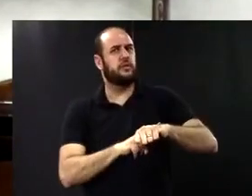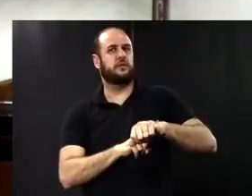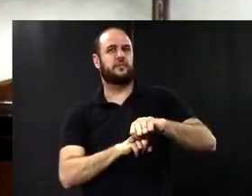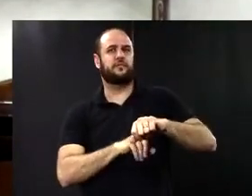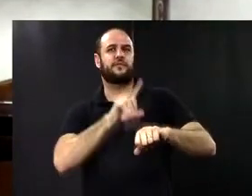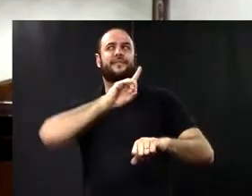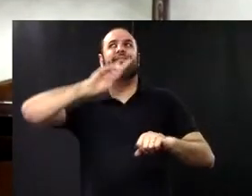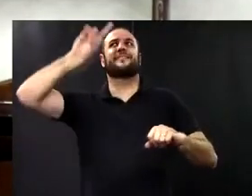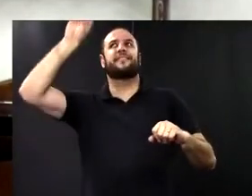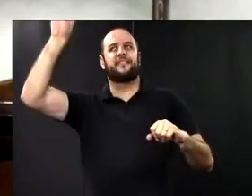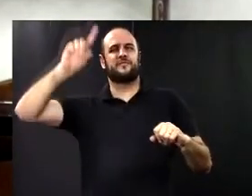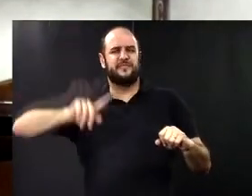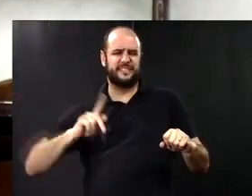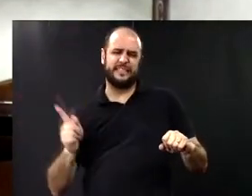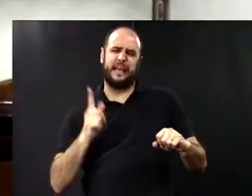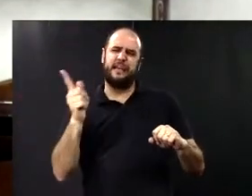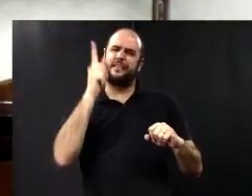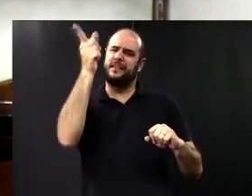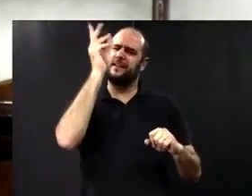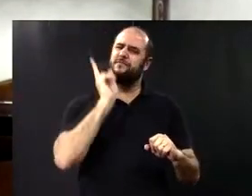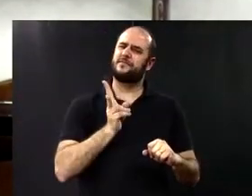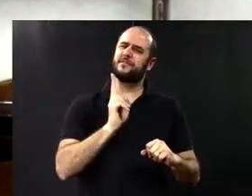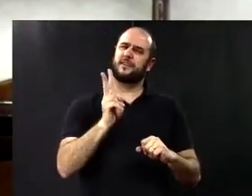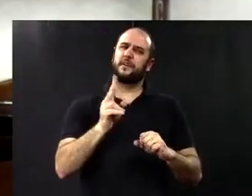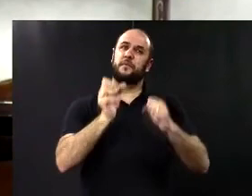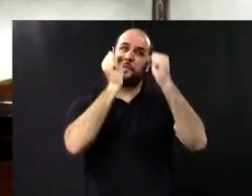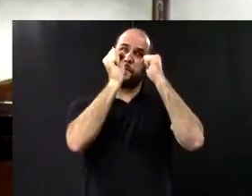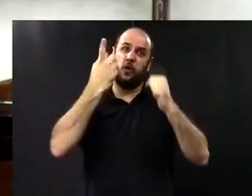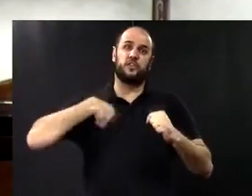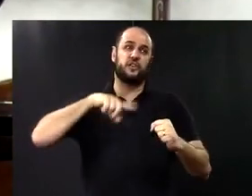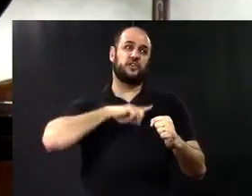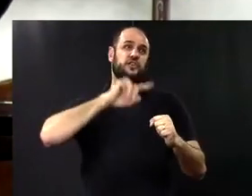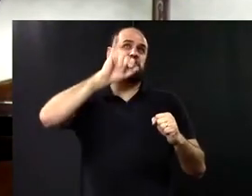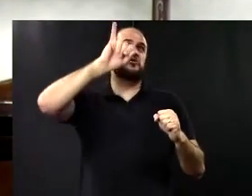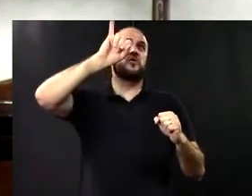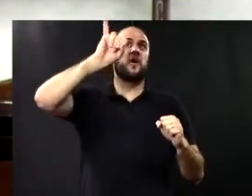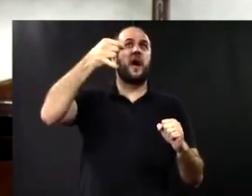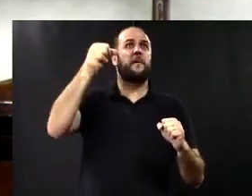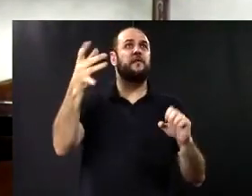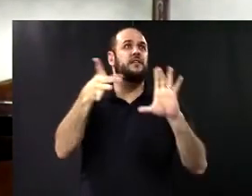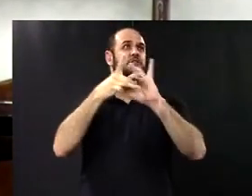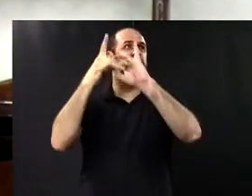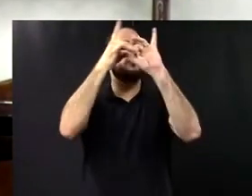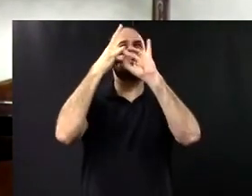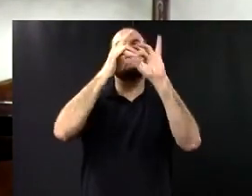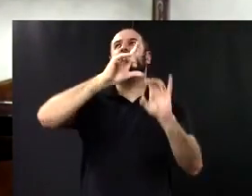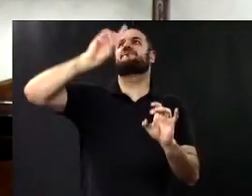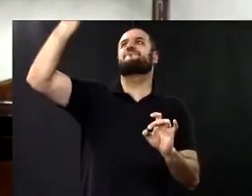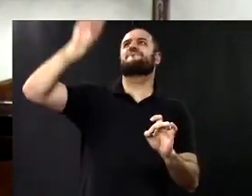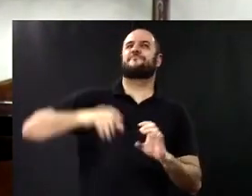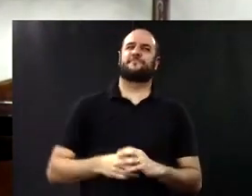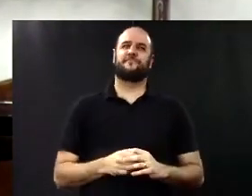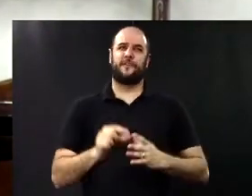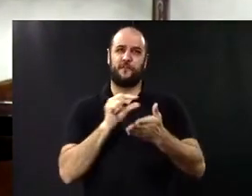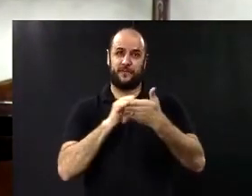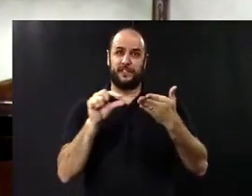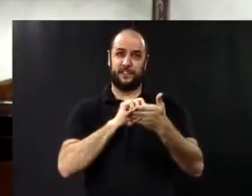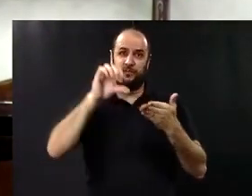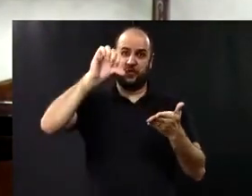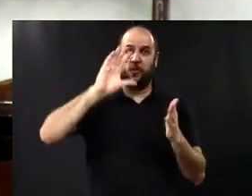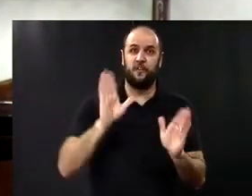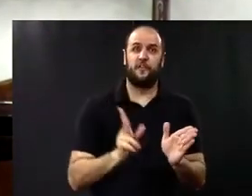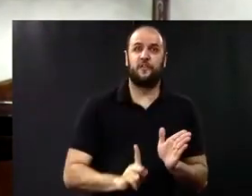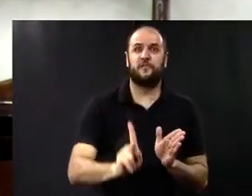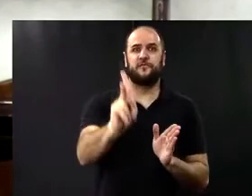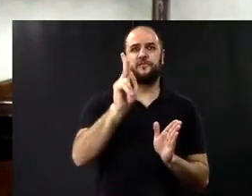de sermos participantes da sua santidade. Então aquela comparação que está no versículo 9, ela segue aqui agora no